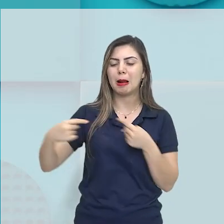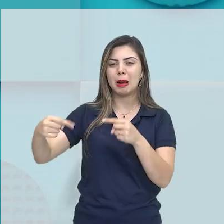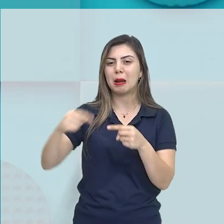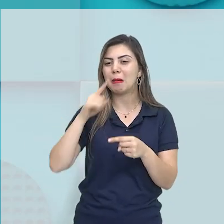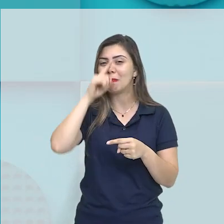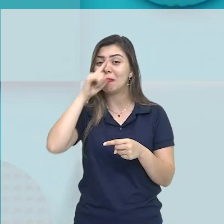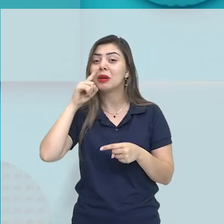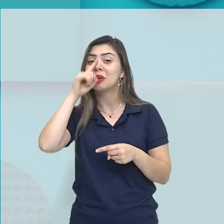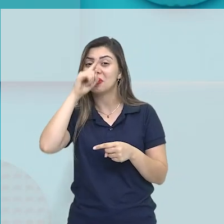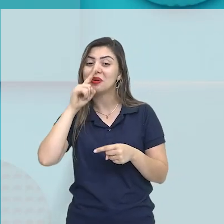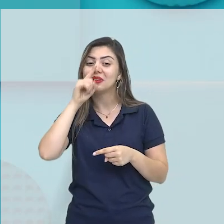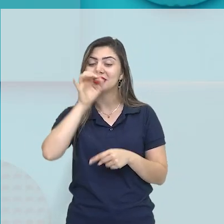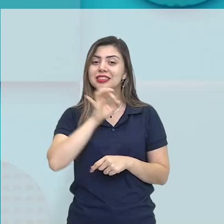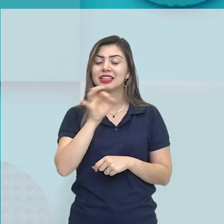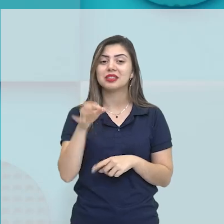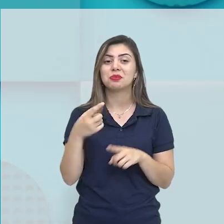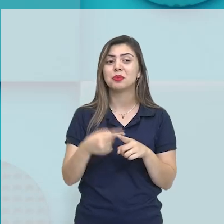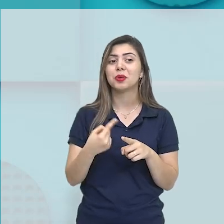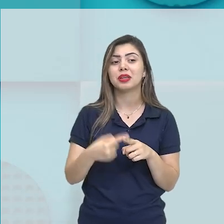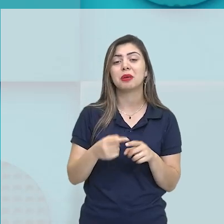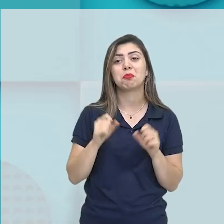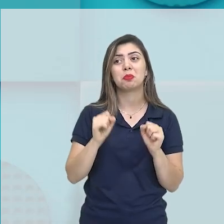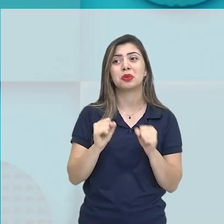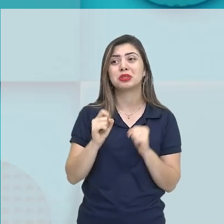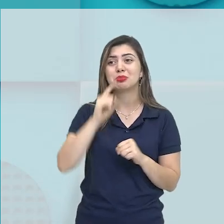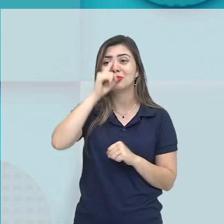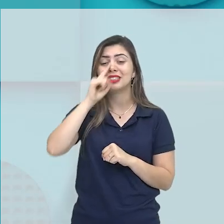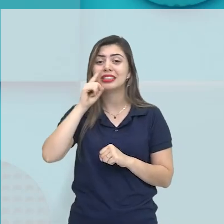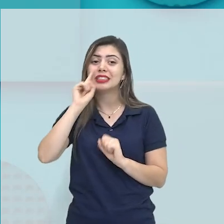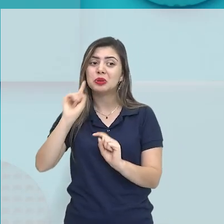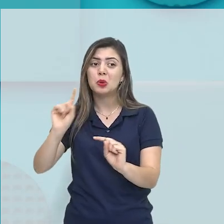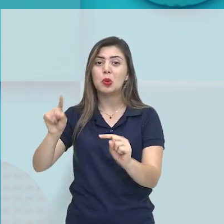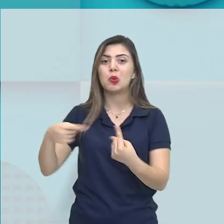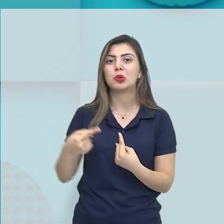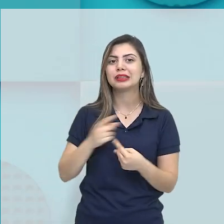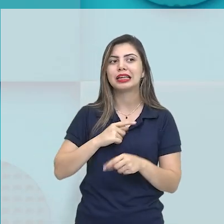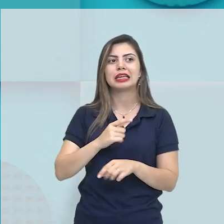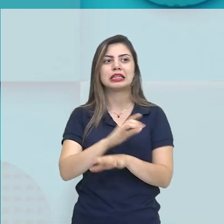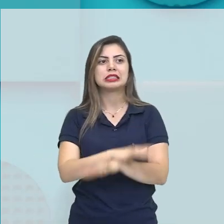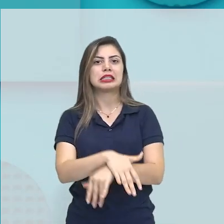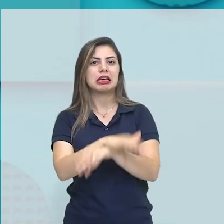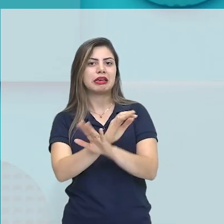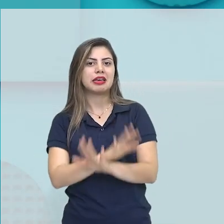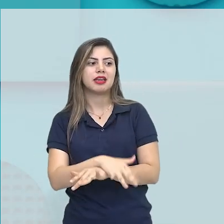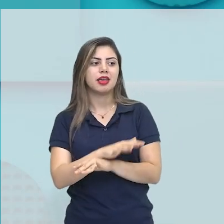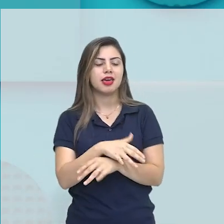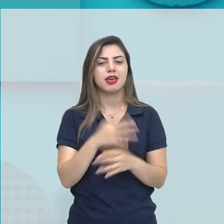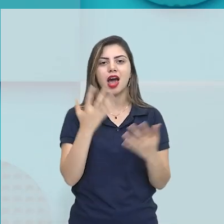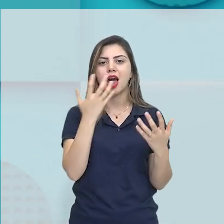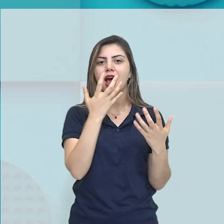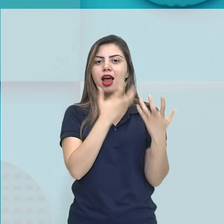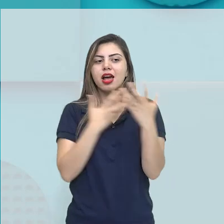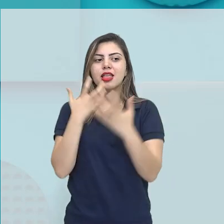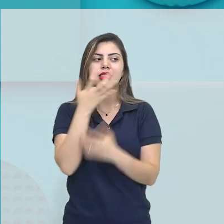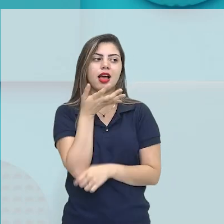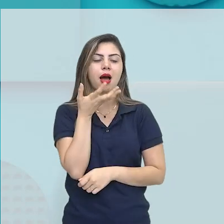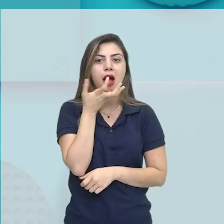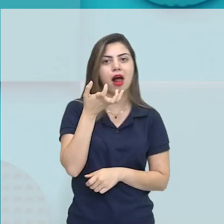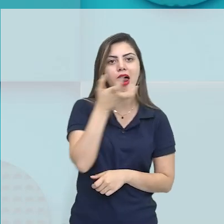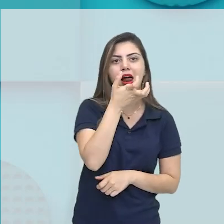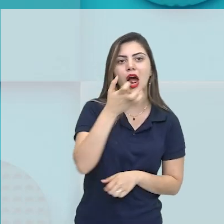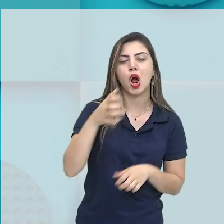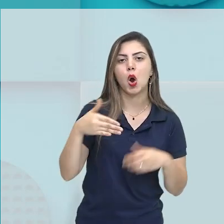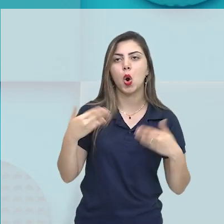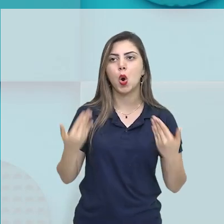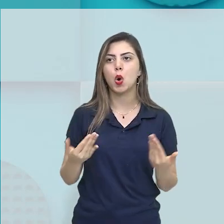situações perigosas, né, porque ali está correndo o risco, né, de enfrentar as sereias sedutoras, né, os monstros